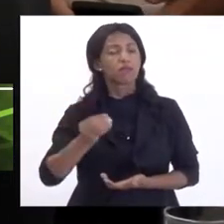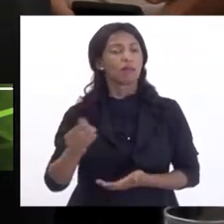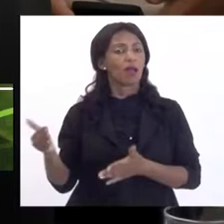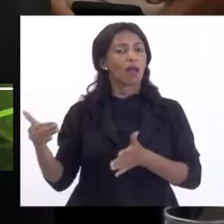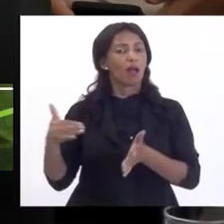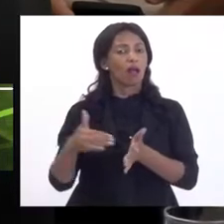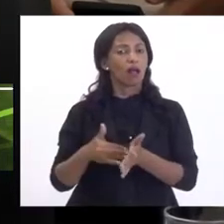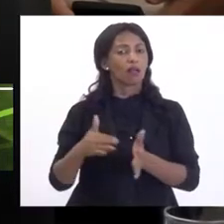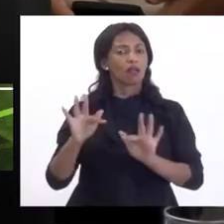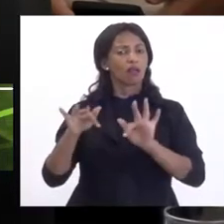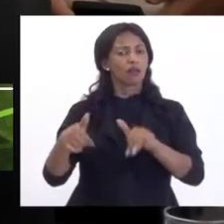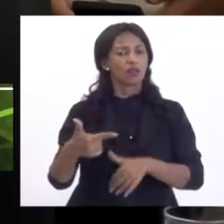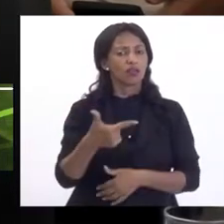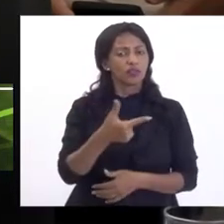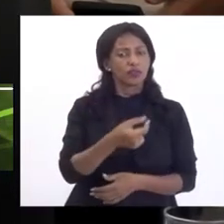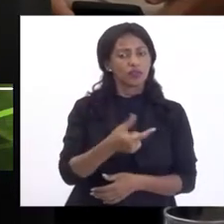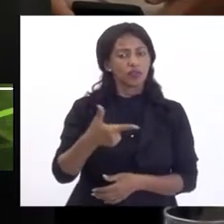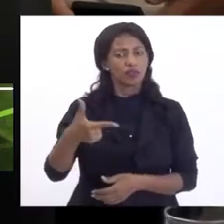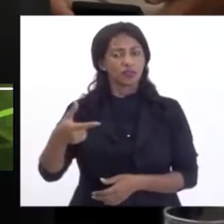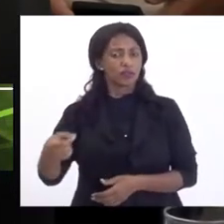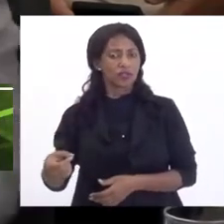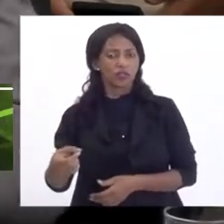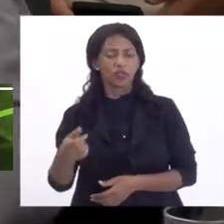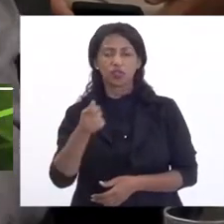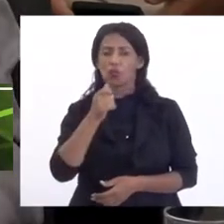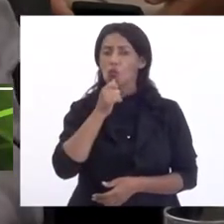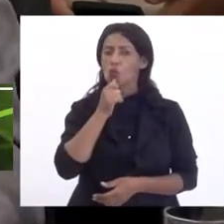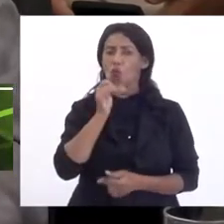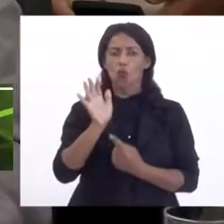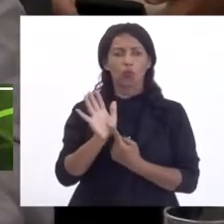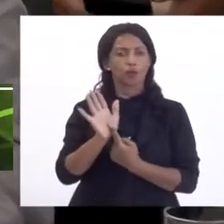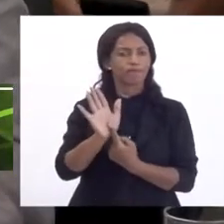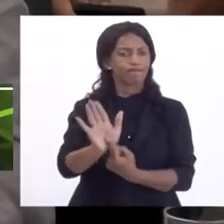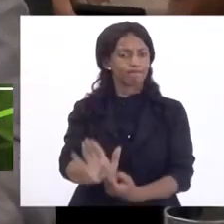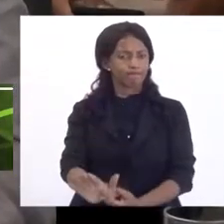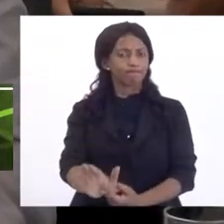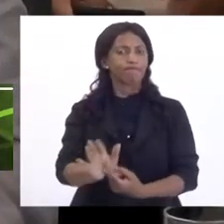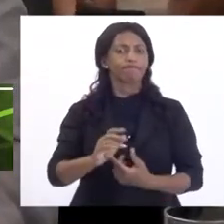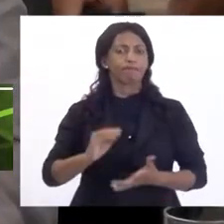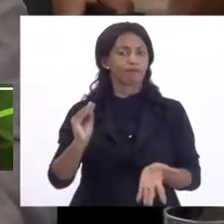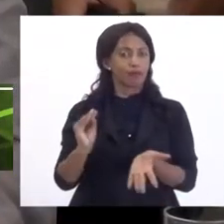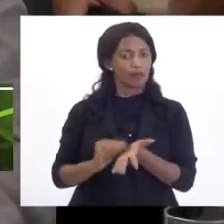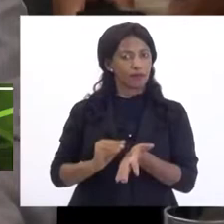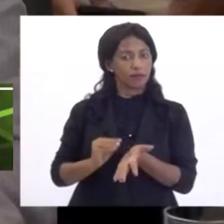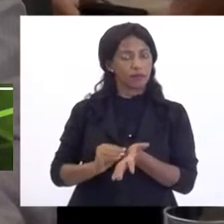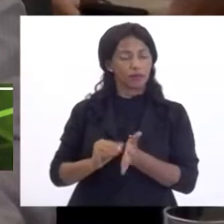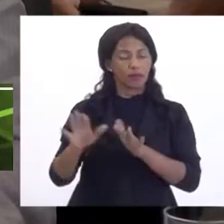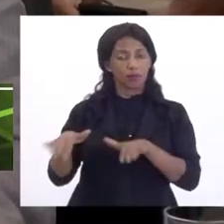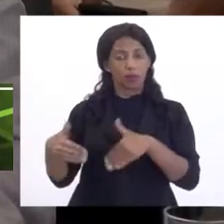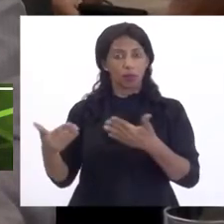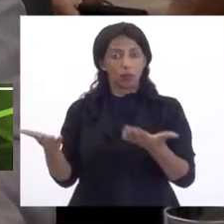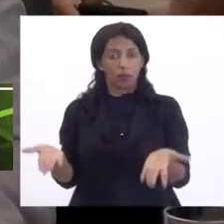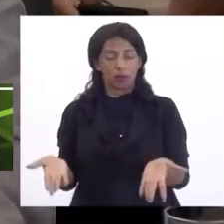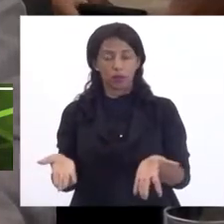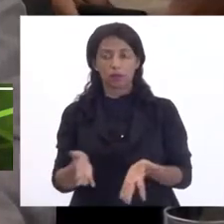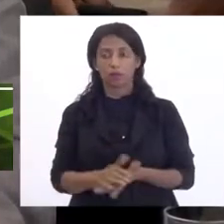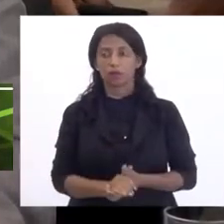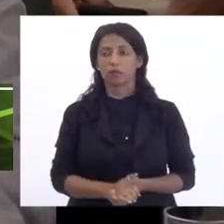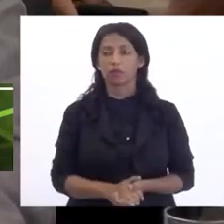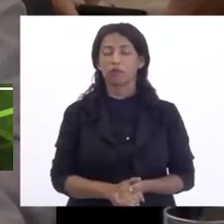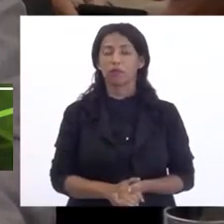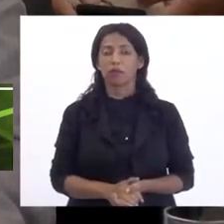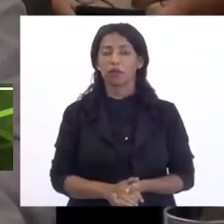o final de 2020, ela não tinha se apresentado quando era